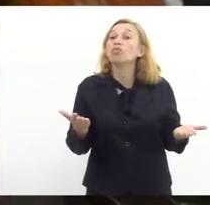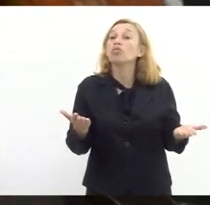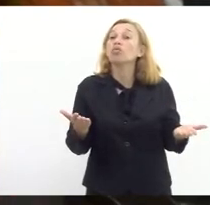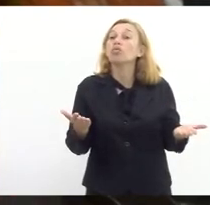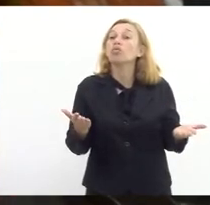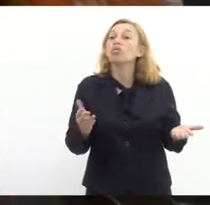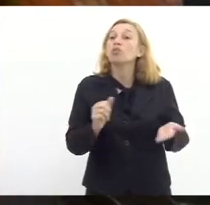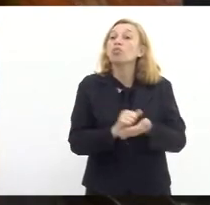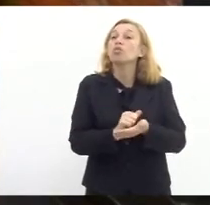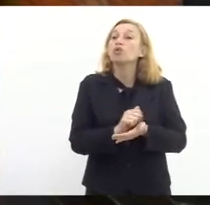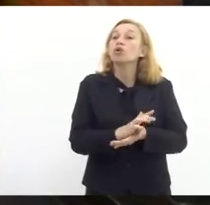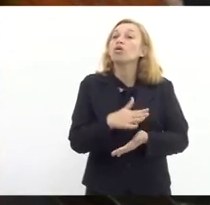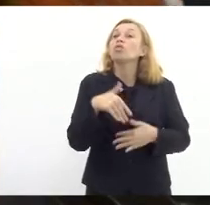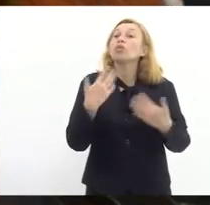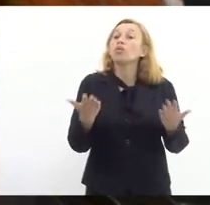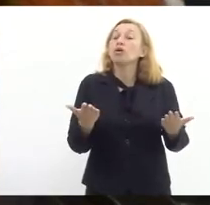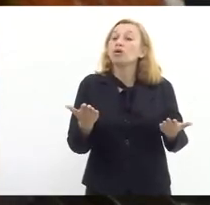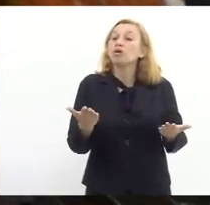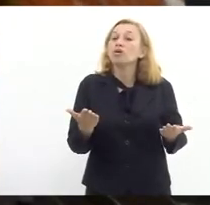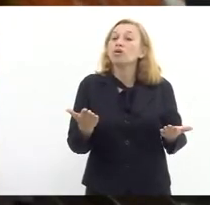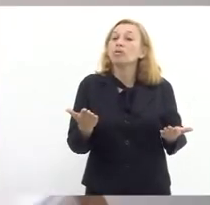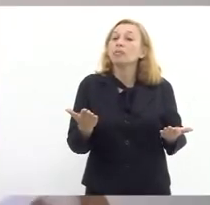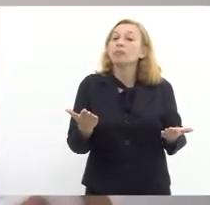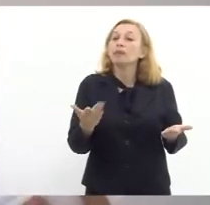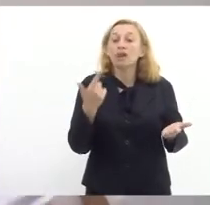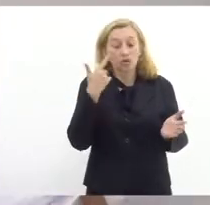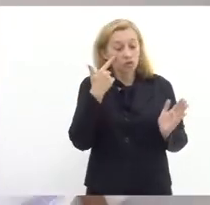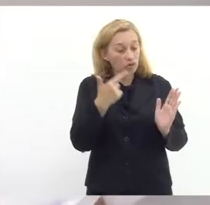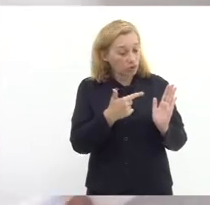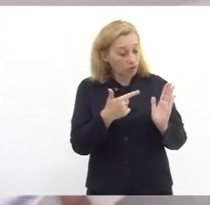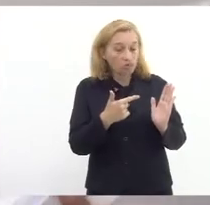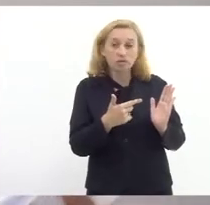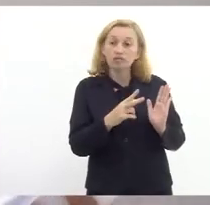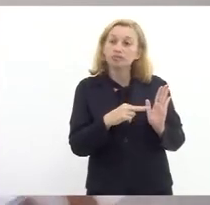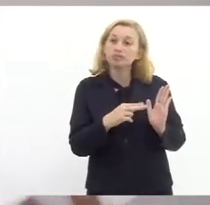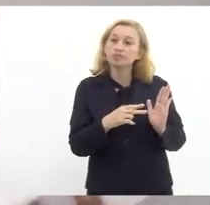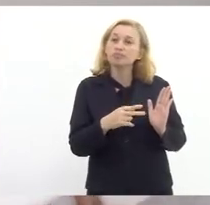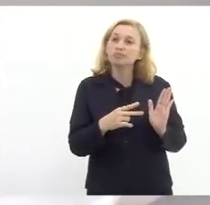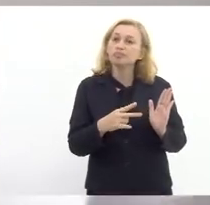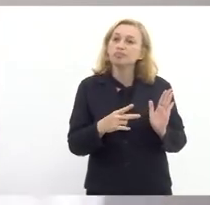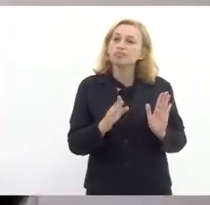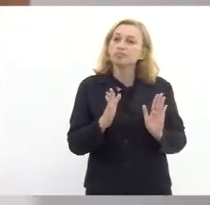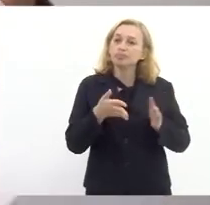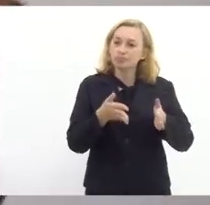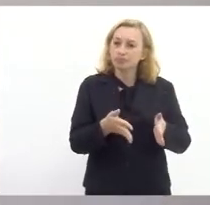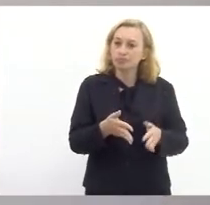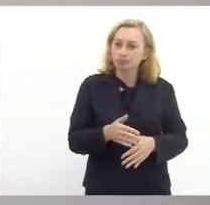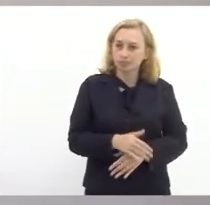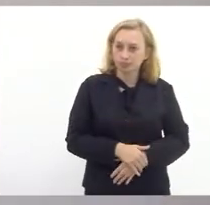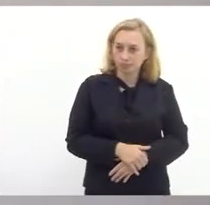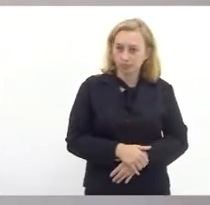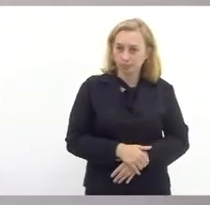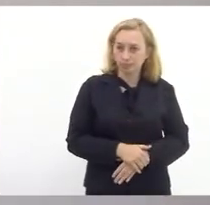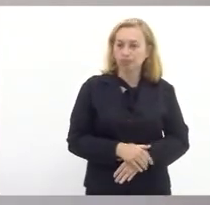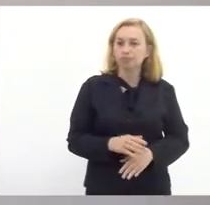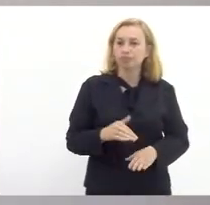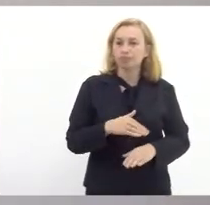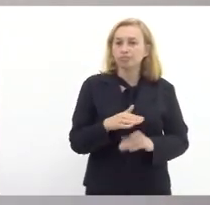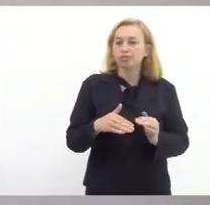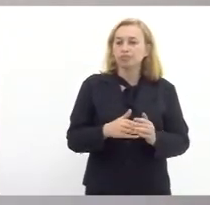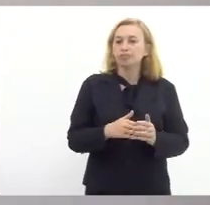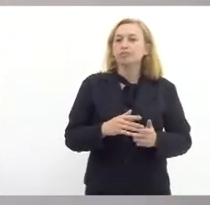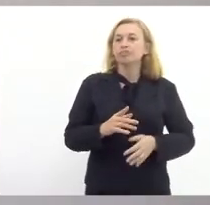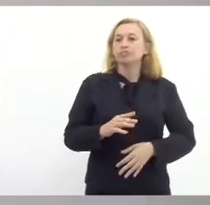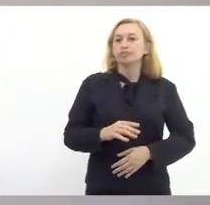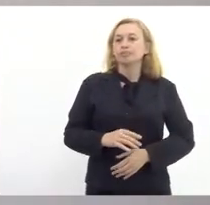multa que a senhora. Sim, as multas estão aqui. Eu estou falando especificamente. O valor